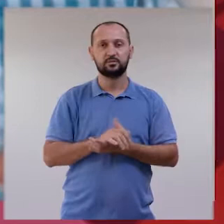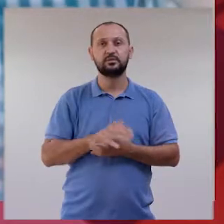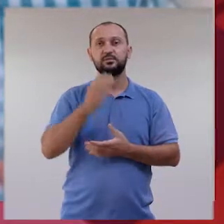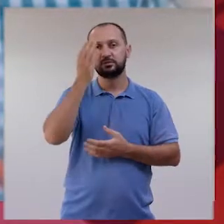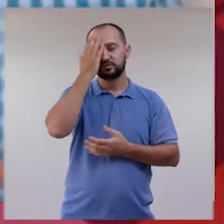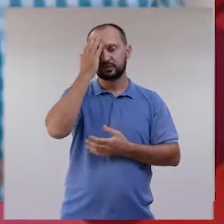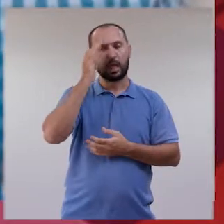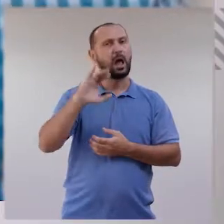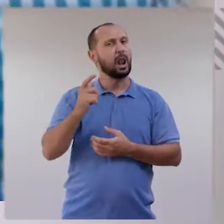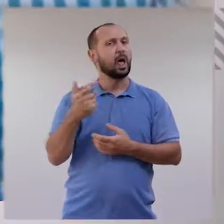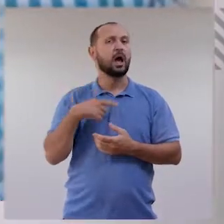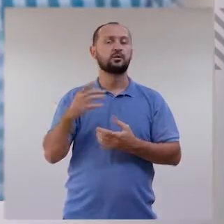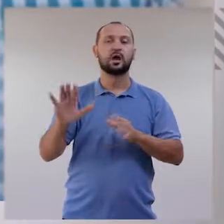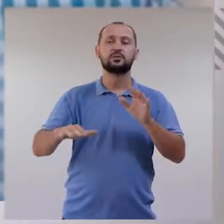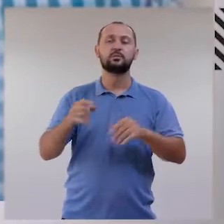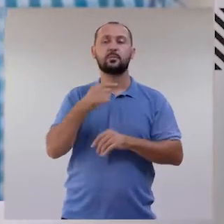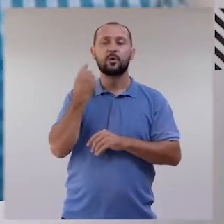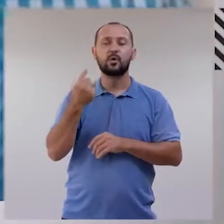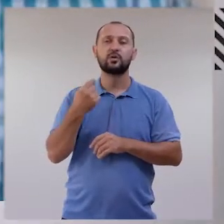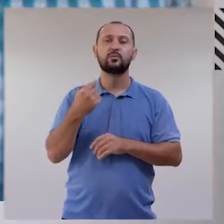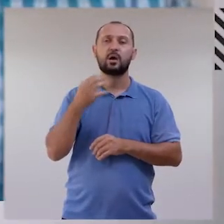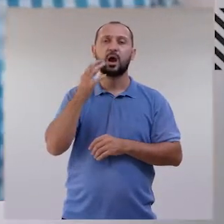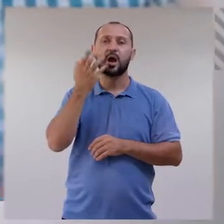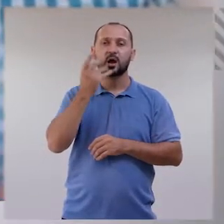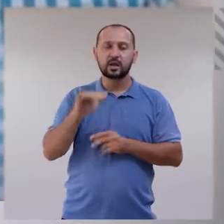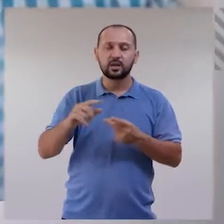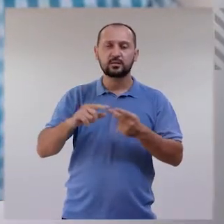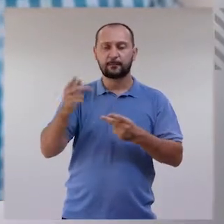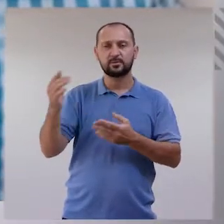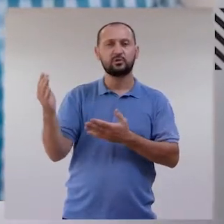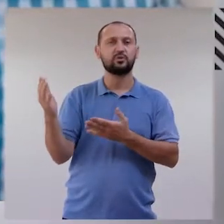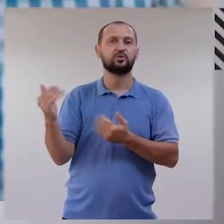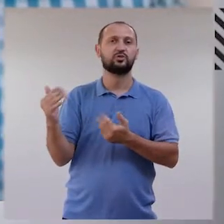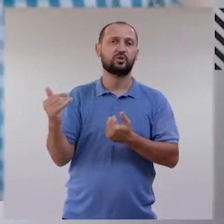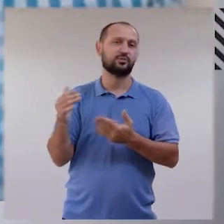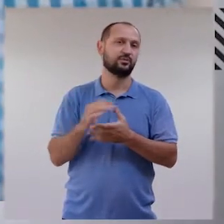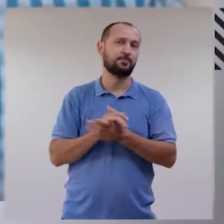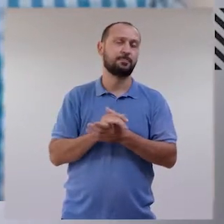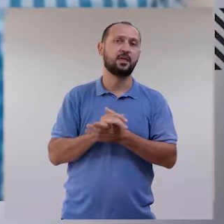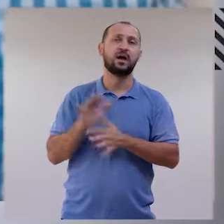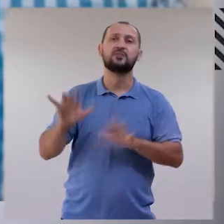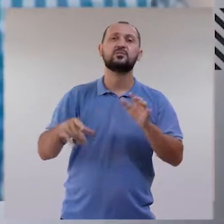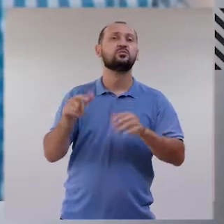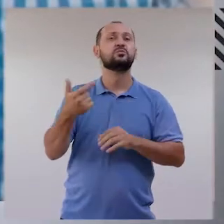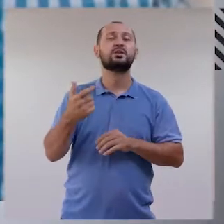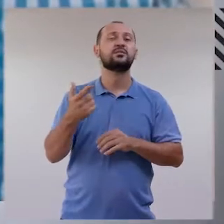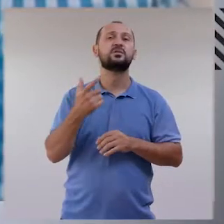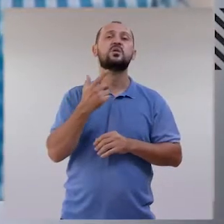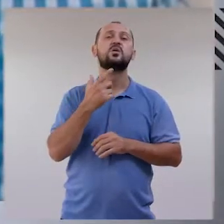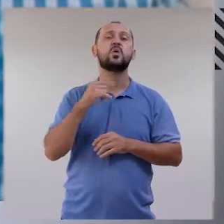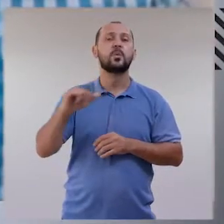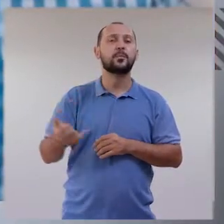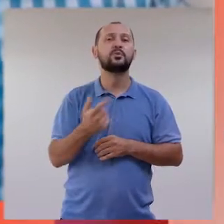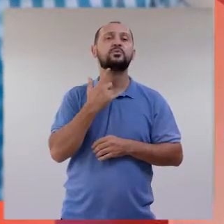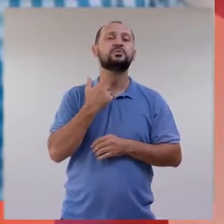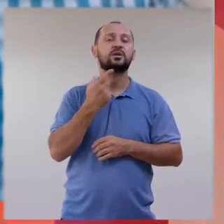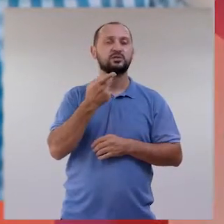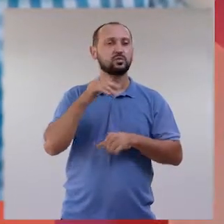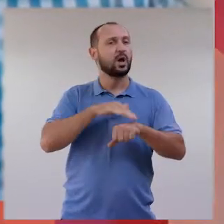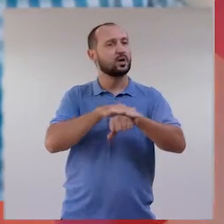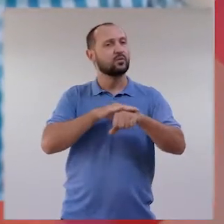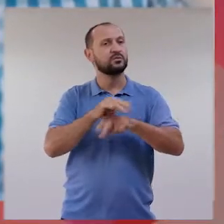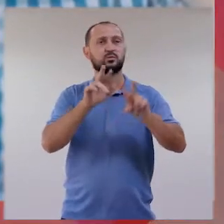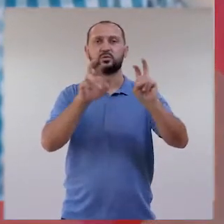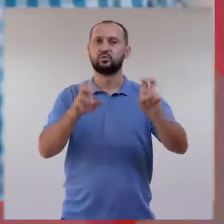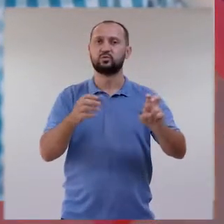vida. Evidentemente que às vezes morre uma criança, morre uma pessoa muito jovem, que muitas vezes não teve nem a oportunidade de falar sobre